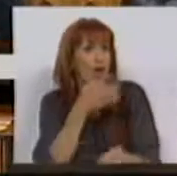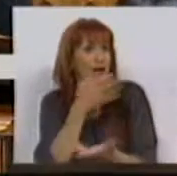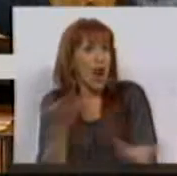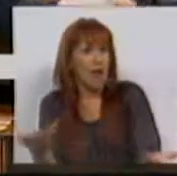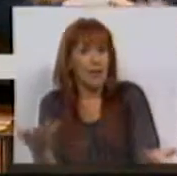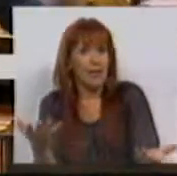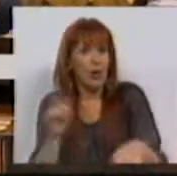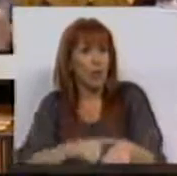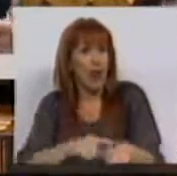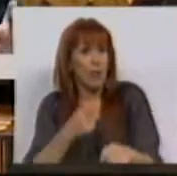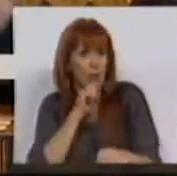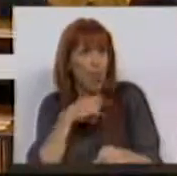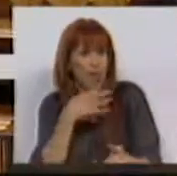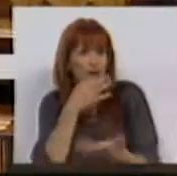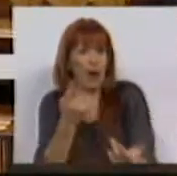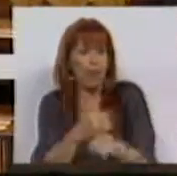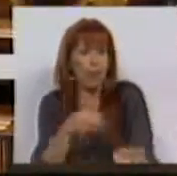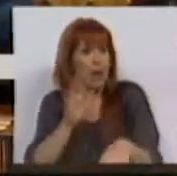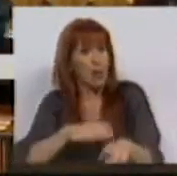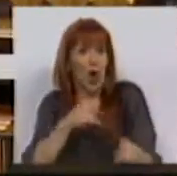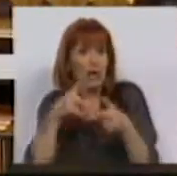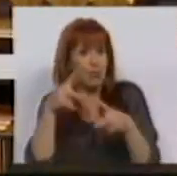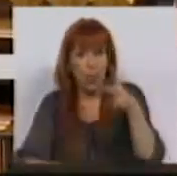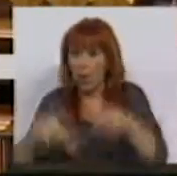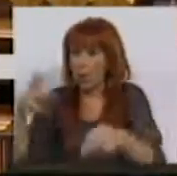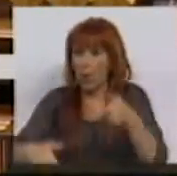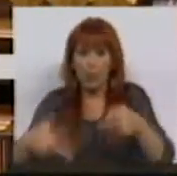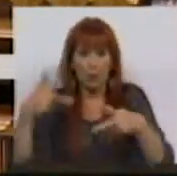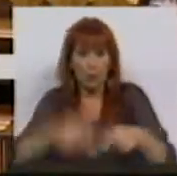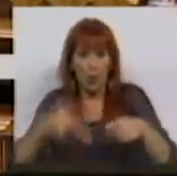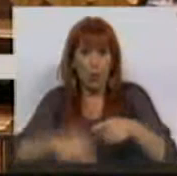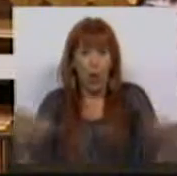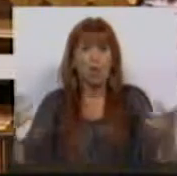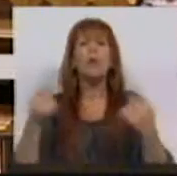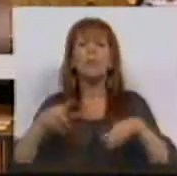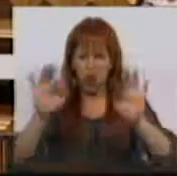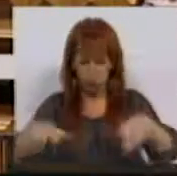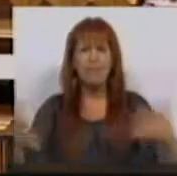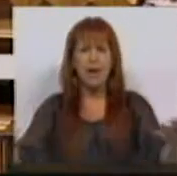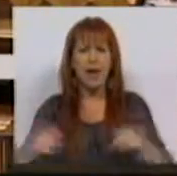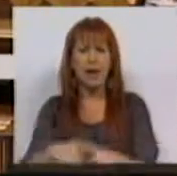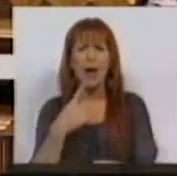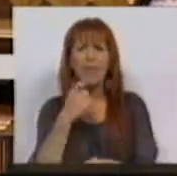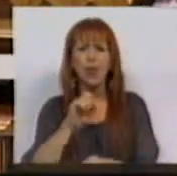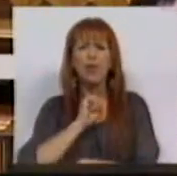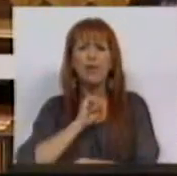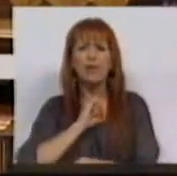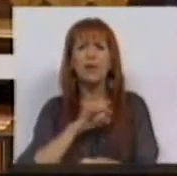falar o tempo que poderia ter falado por causa da interrupção, mas vou terminar. A